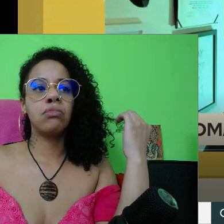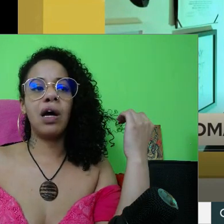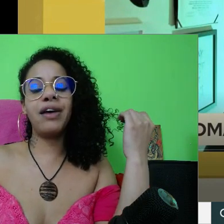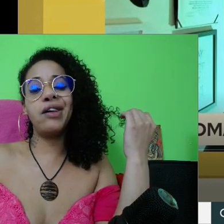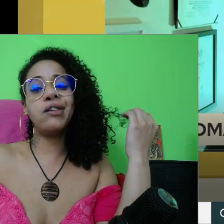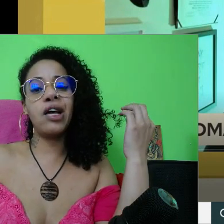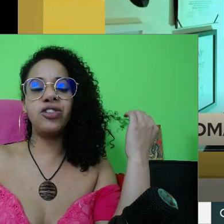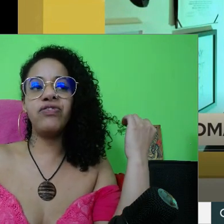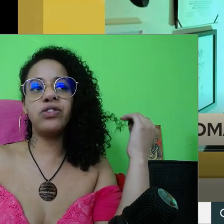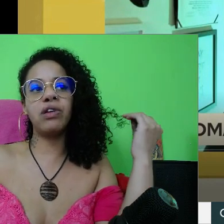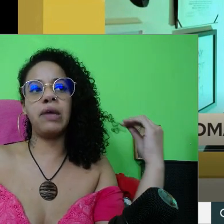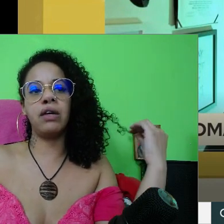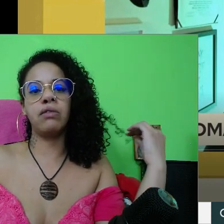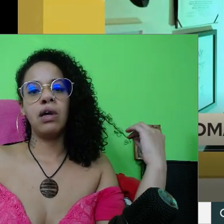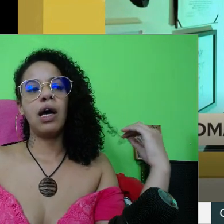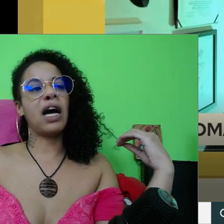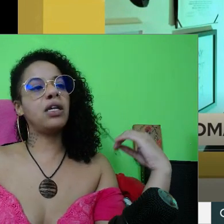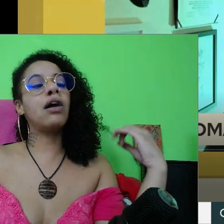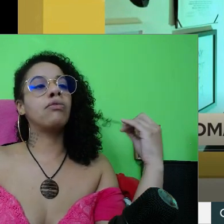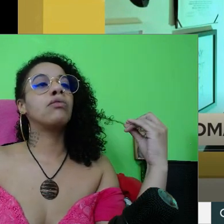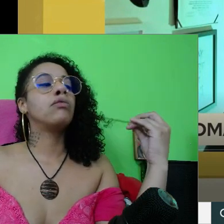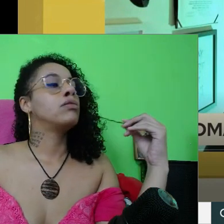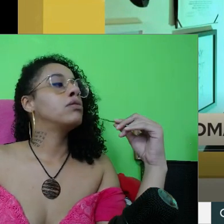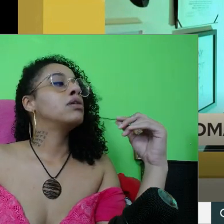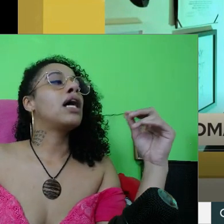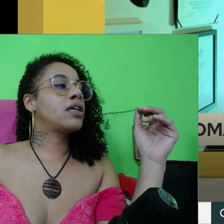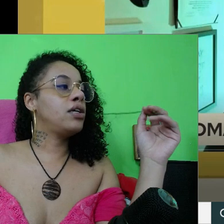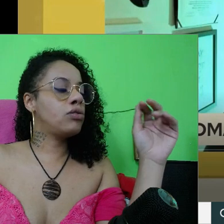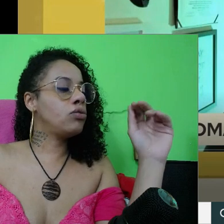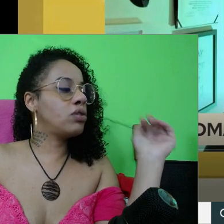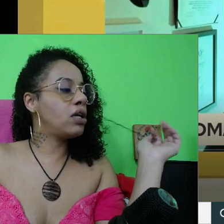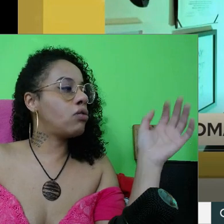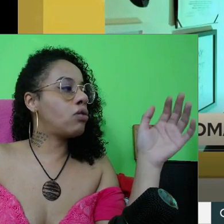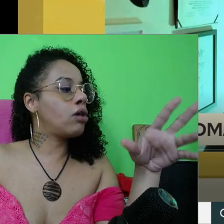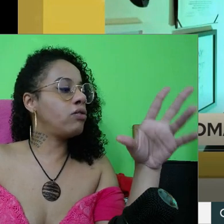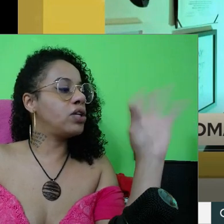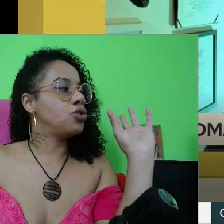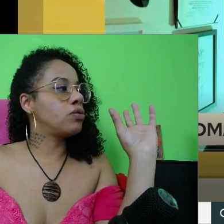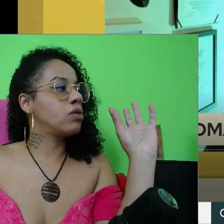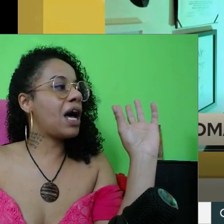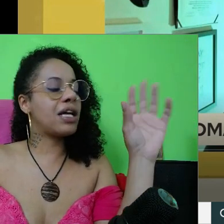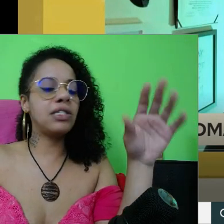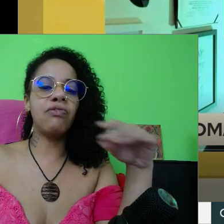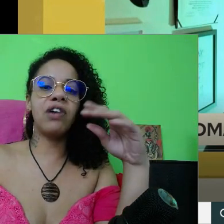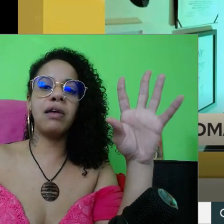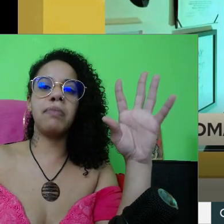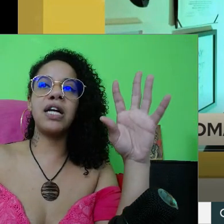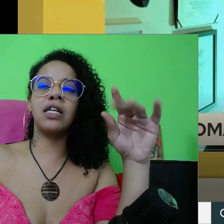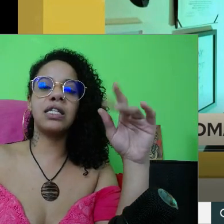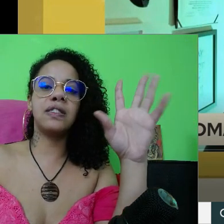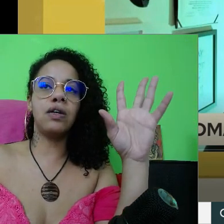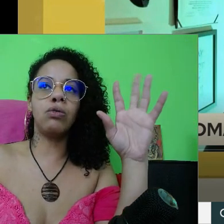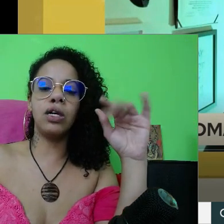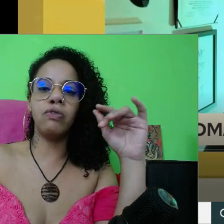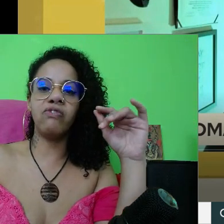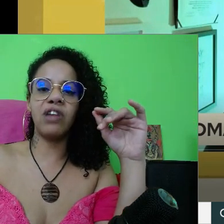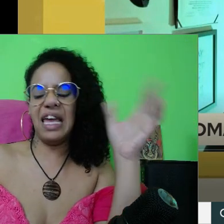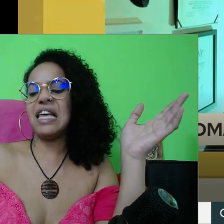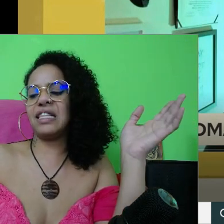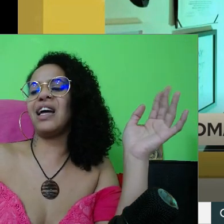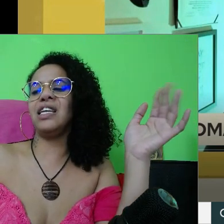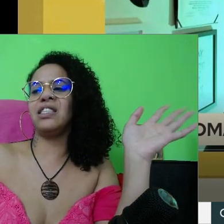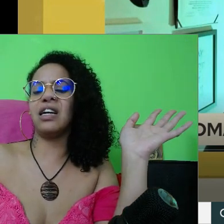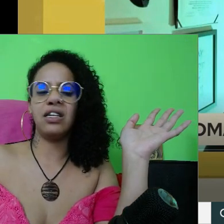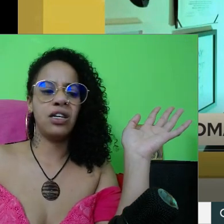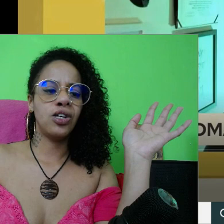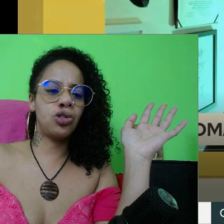aí é difícil também aqui não aqui tudo que eu coloco eu deixo Ah se eu falei merda daqui cinco anos vão